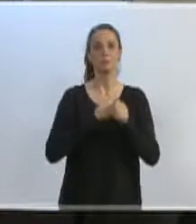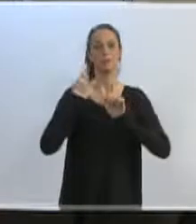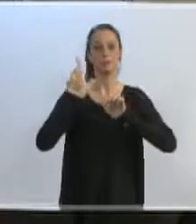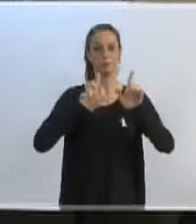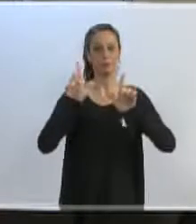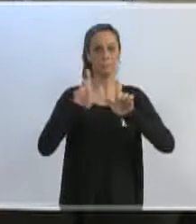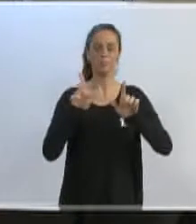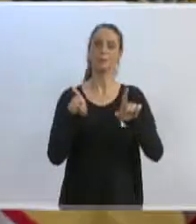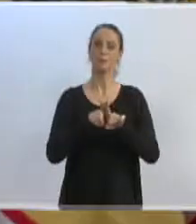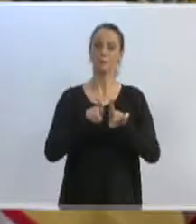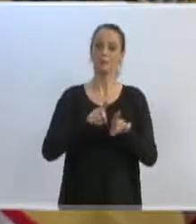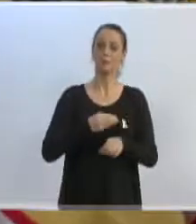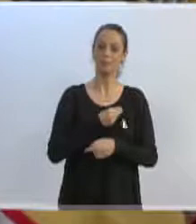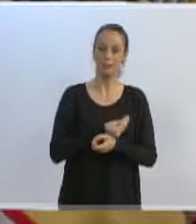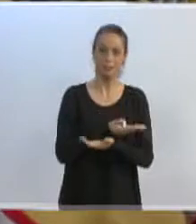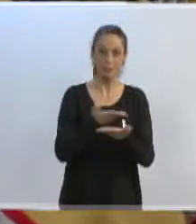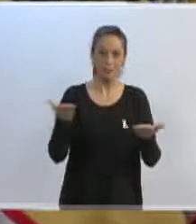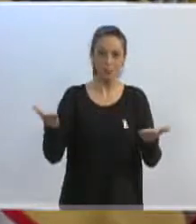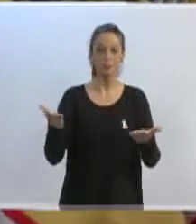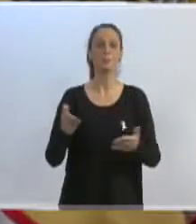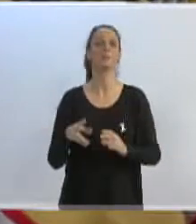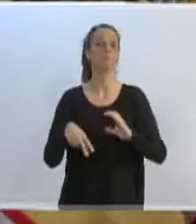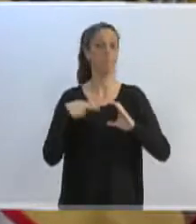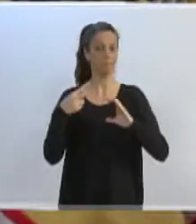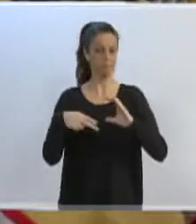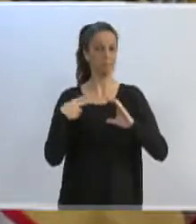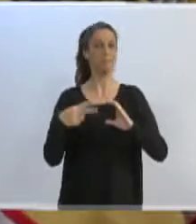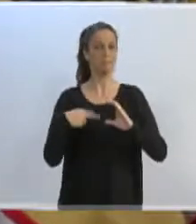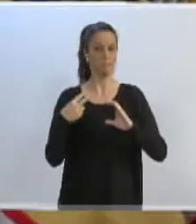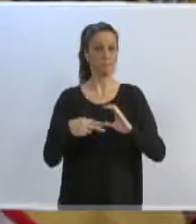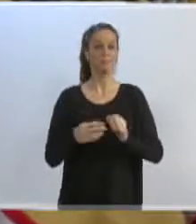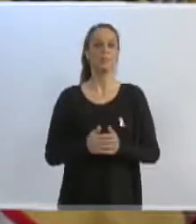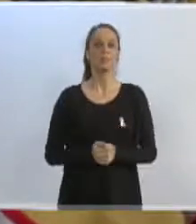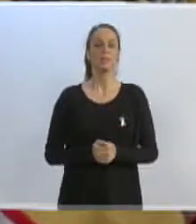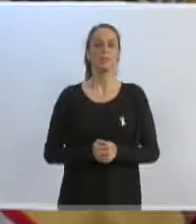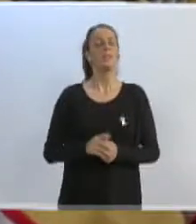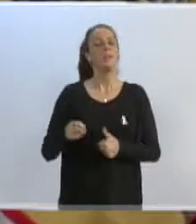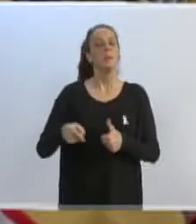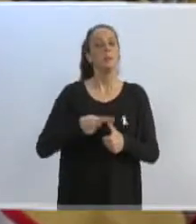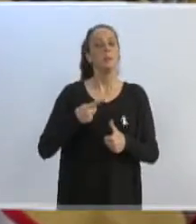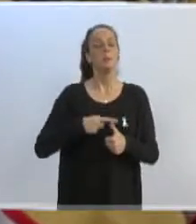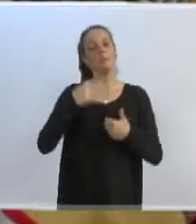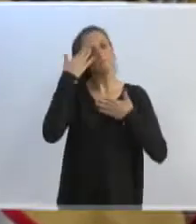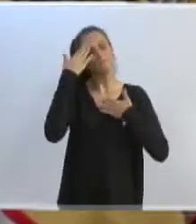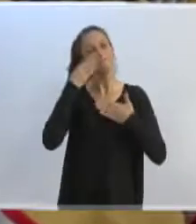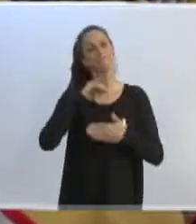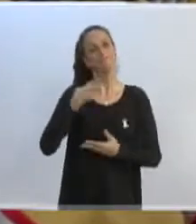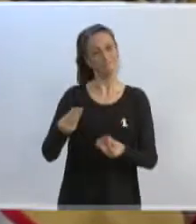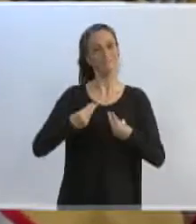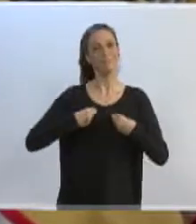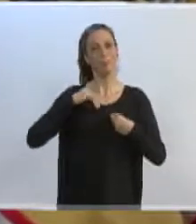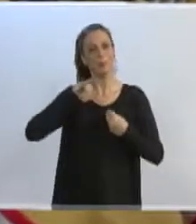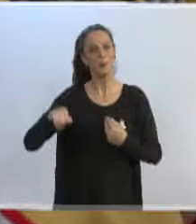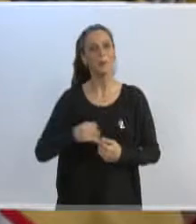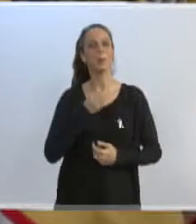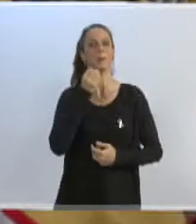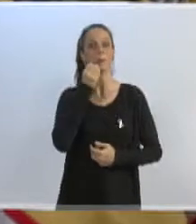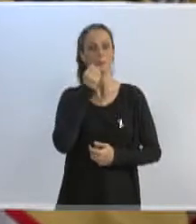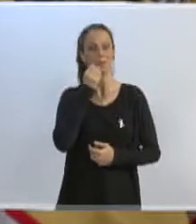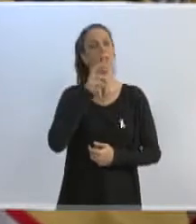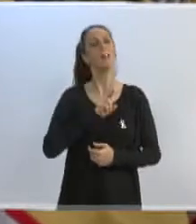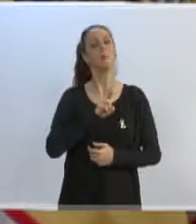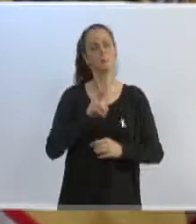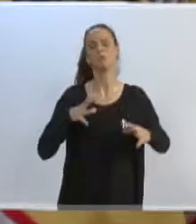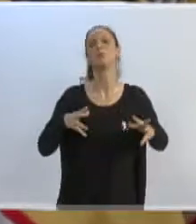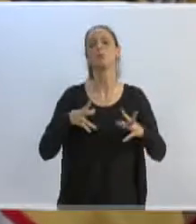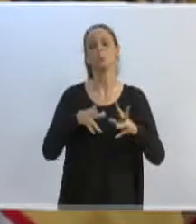ao público aqui presente também na Câmara. Então, gostaria de, primeiramente, agradecer essa oportunidade em nome de todos os